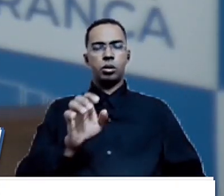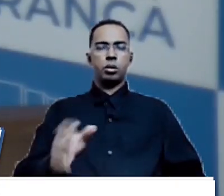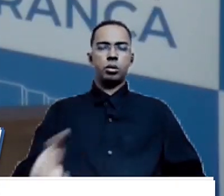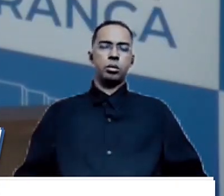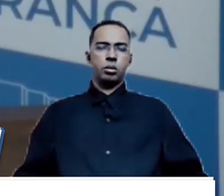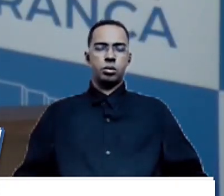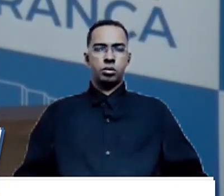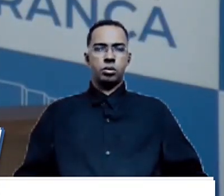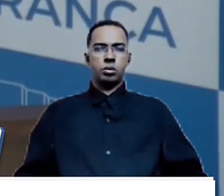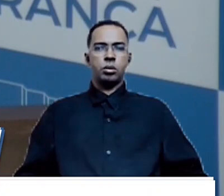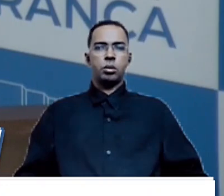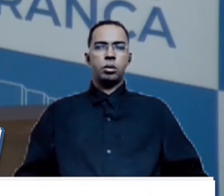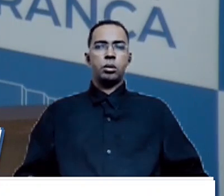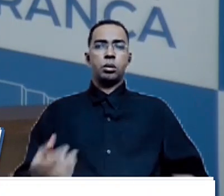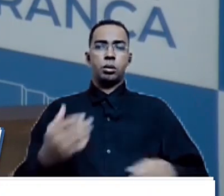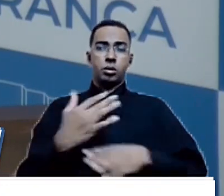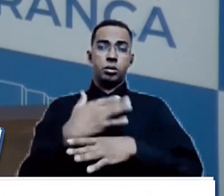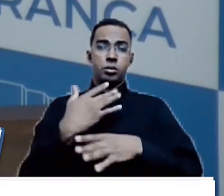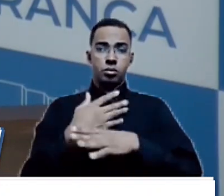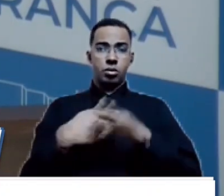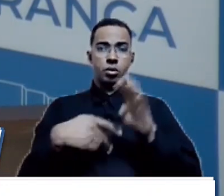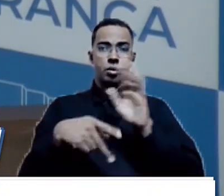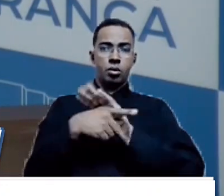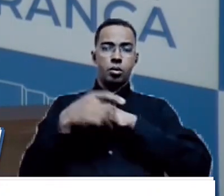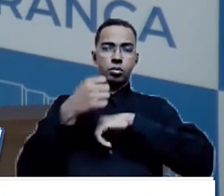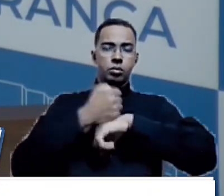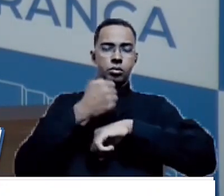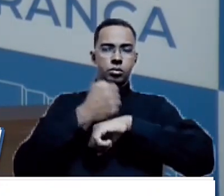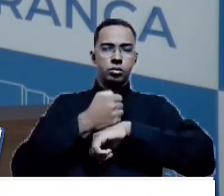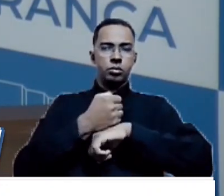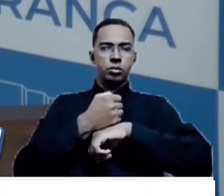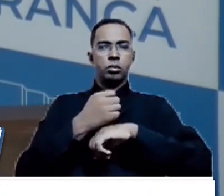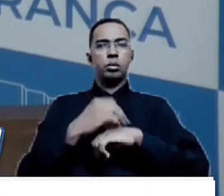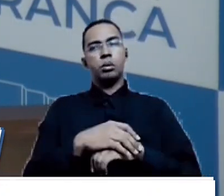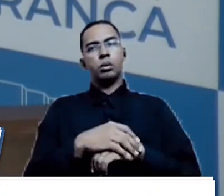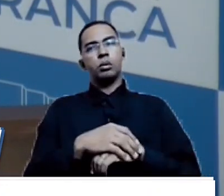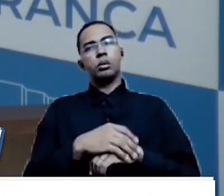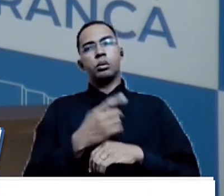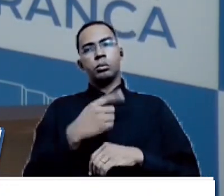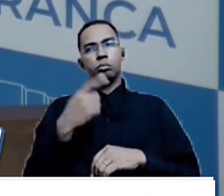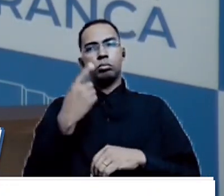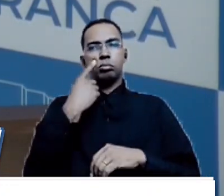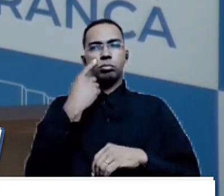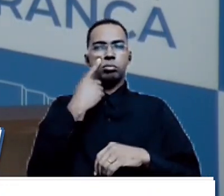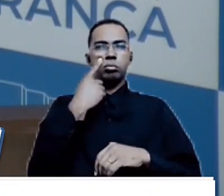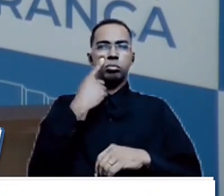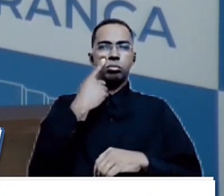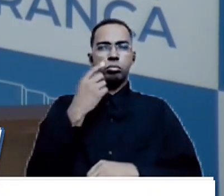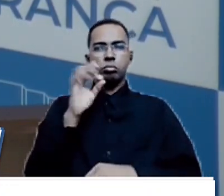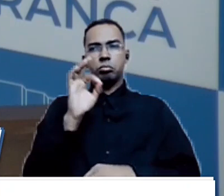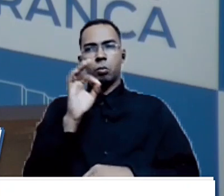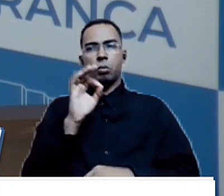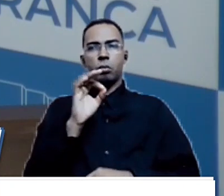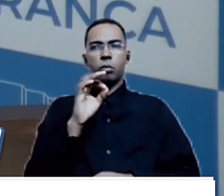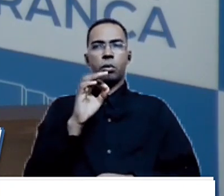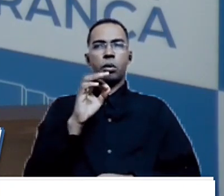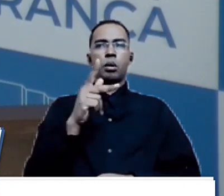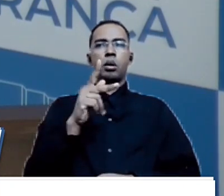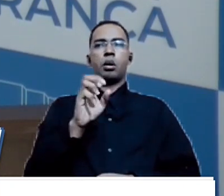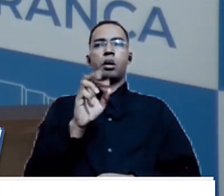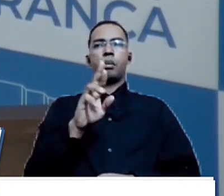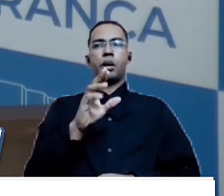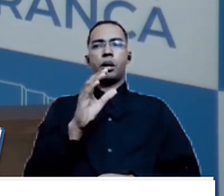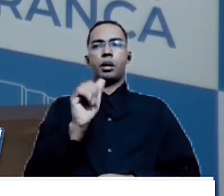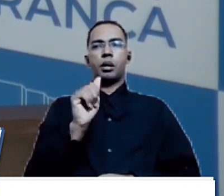da cidade de Franca você vai tirar um per capita que Franca